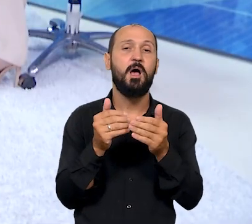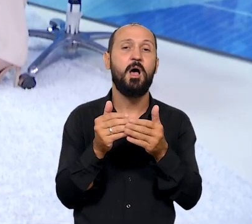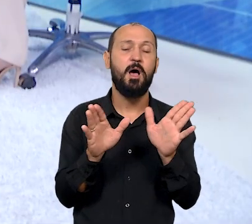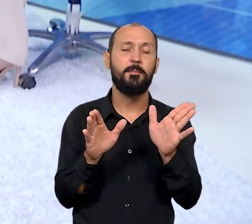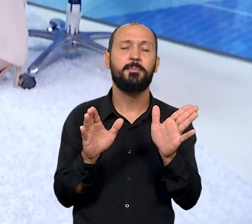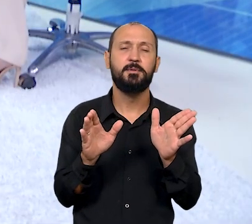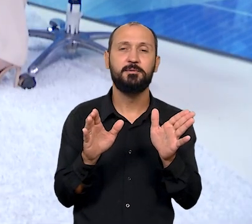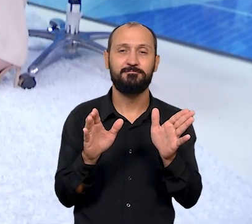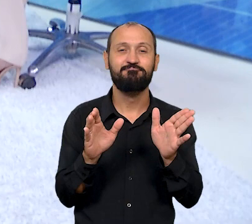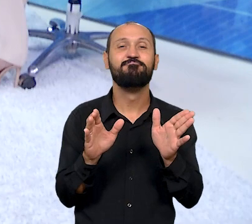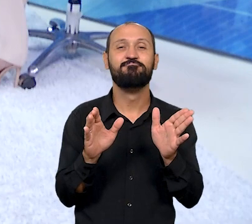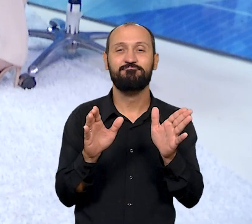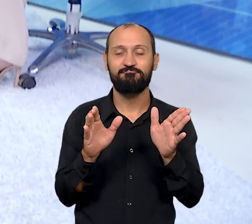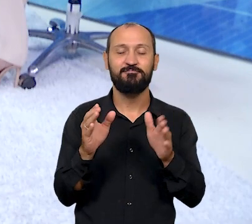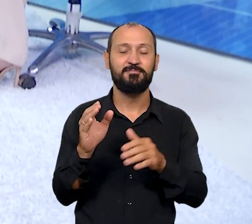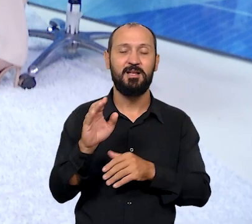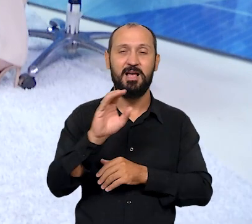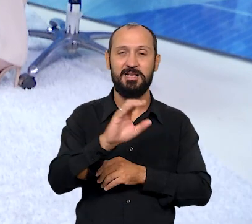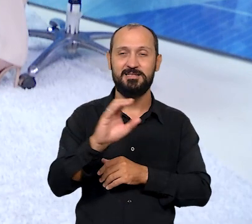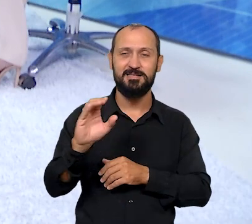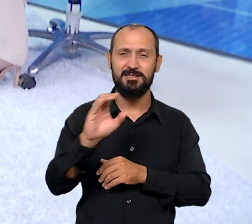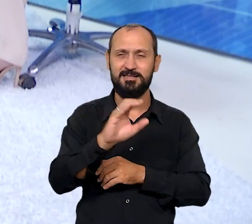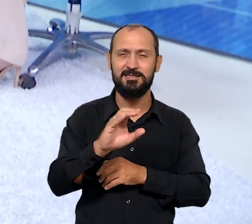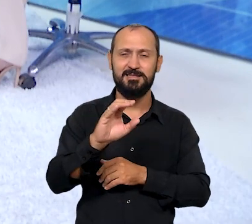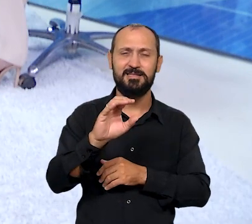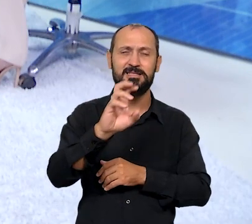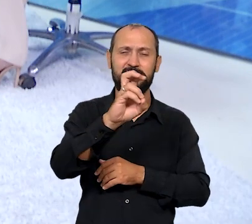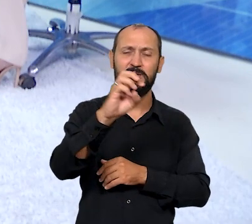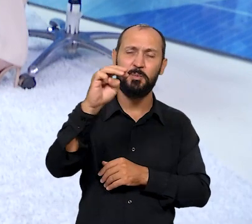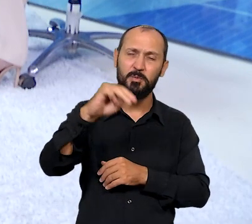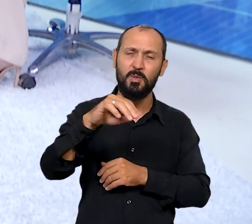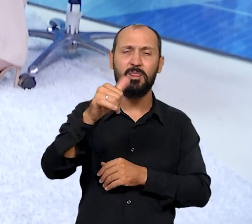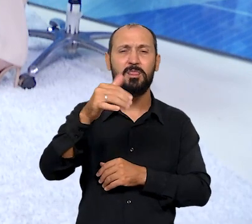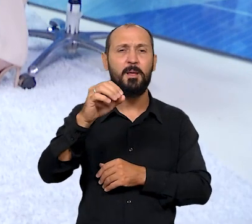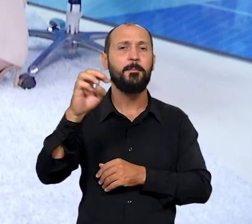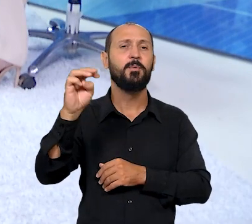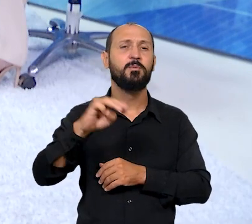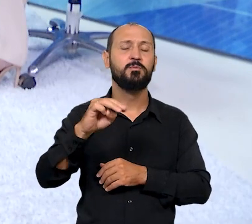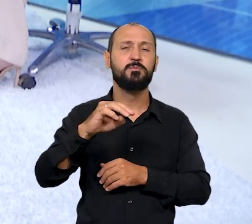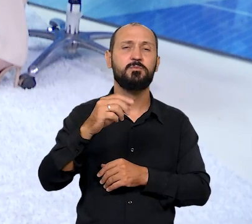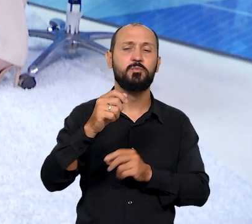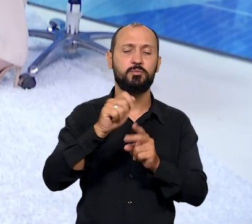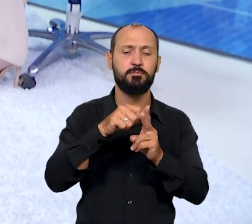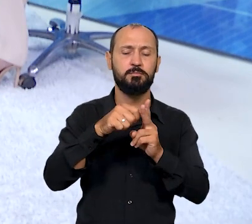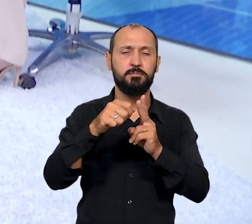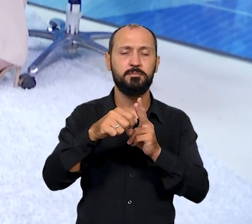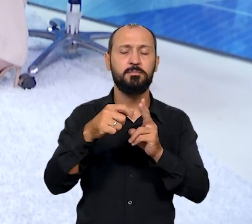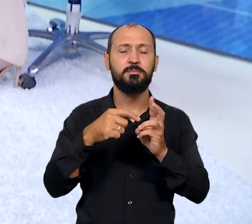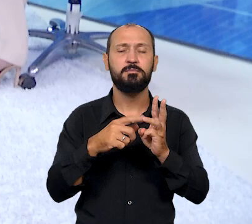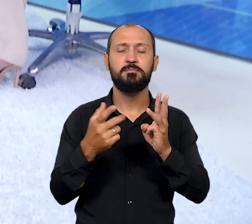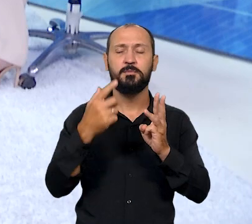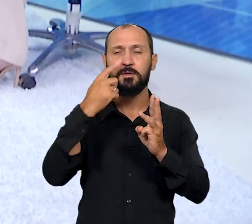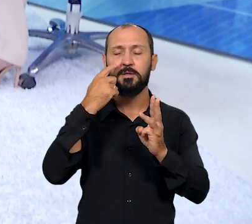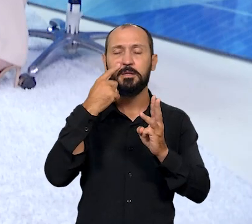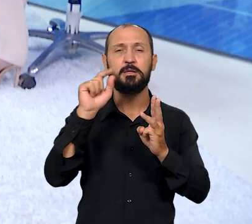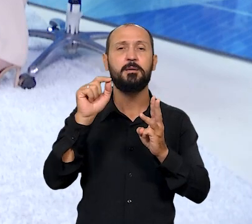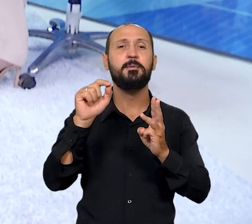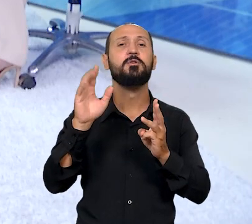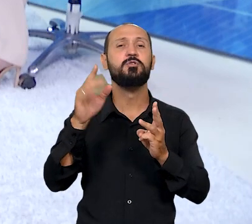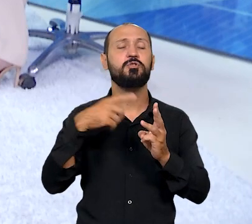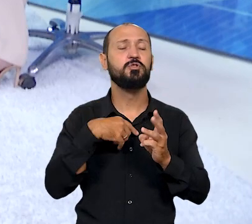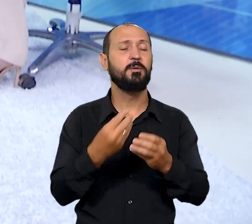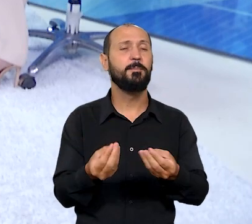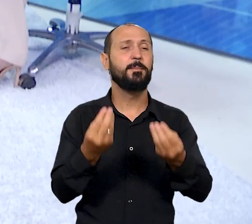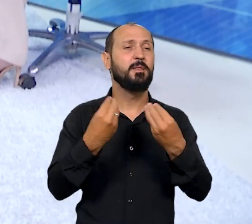digitais, que você abre a conta ali em 5 minutinhos, 10 minutinhos, tira uma foto, você abre uma conta, com 2, 3 meses de utilização daquela